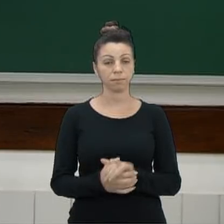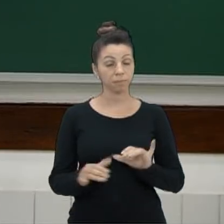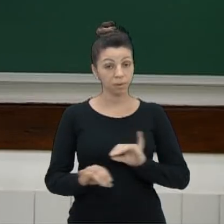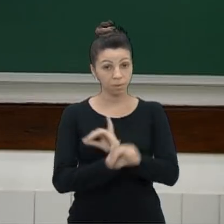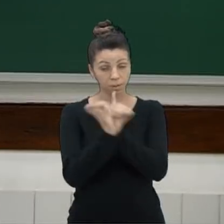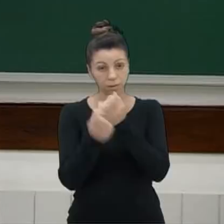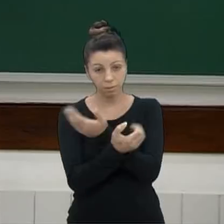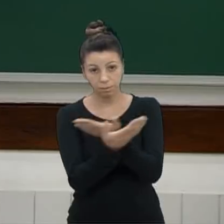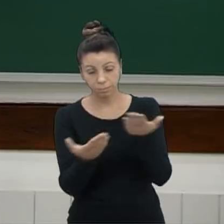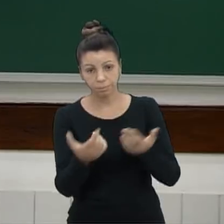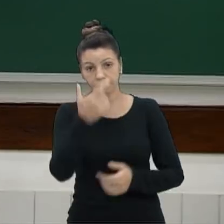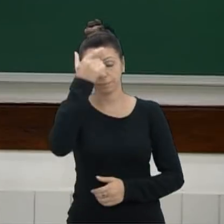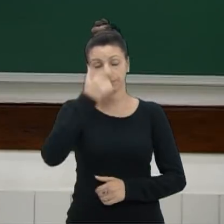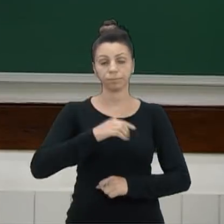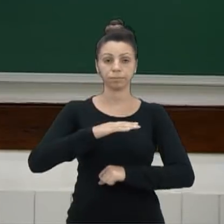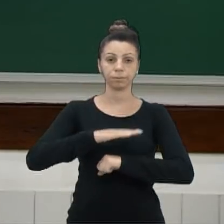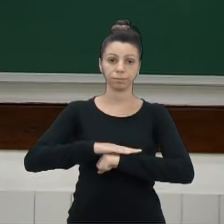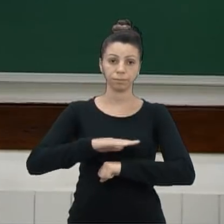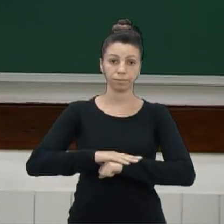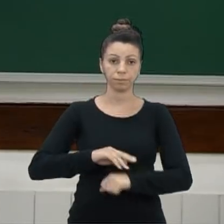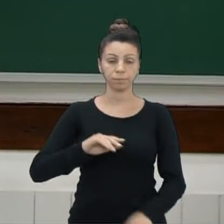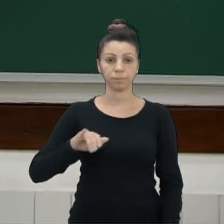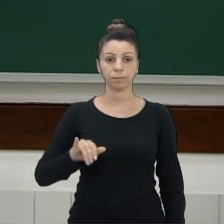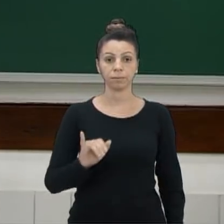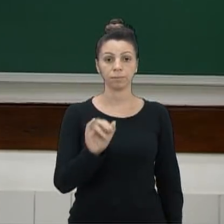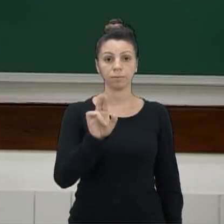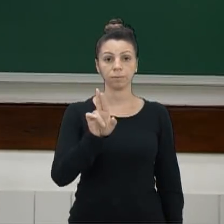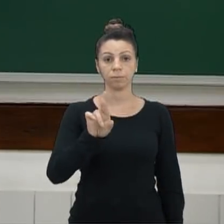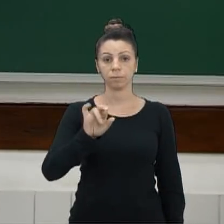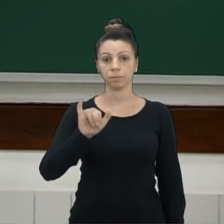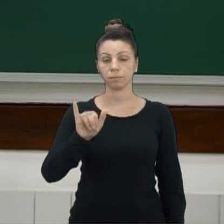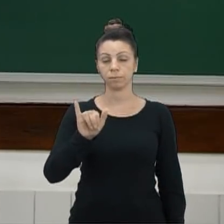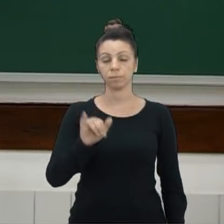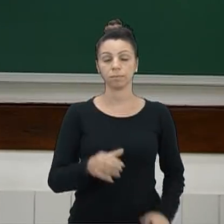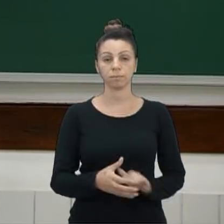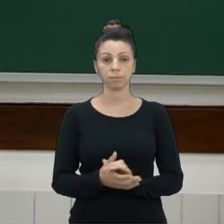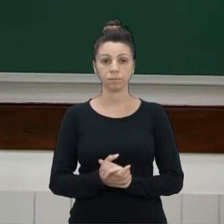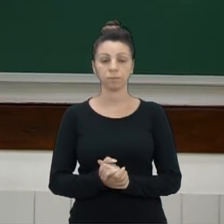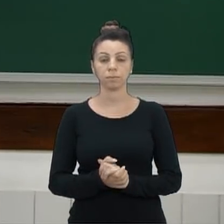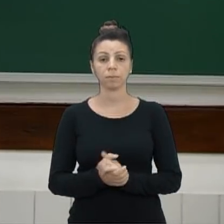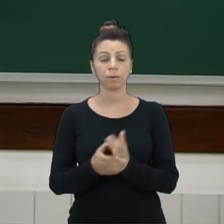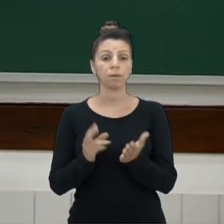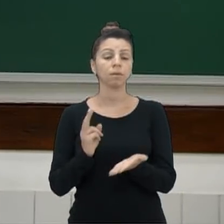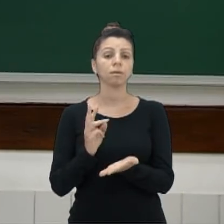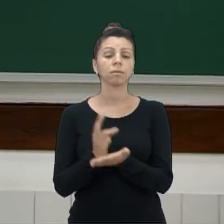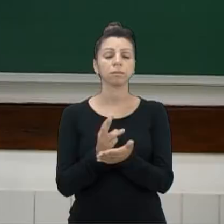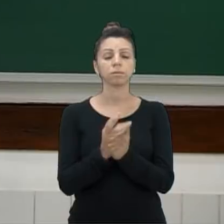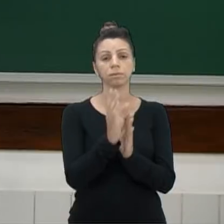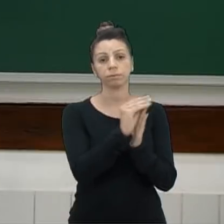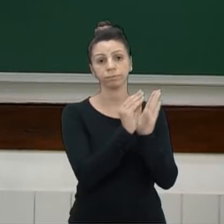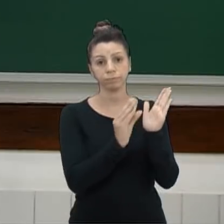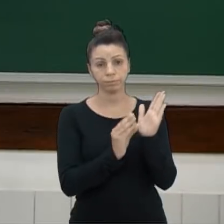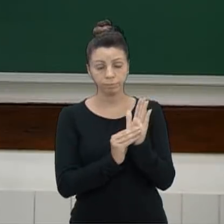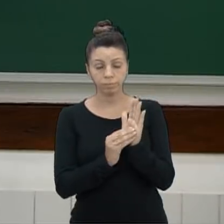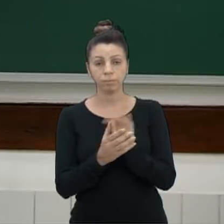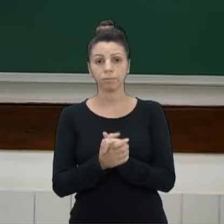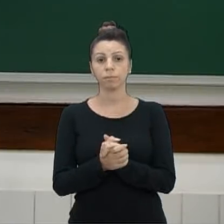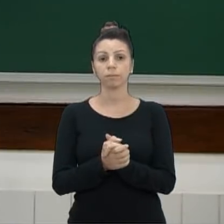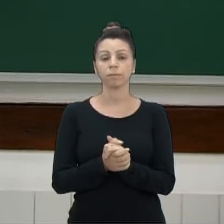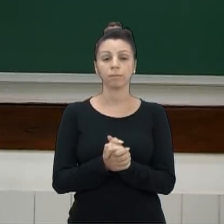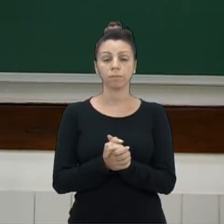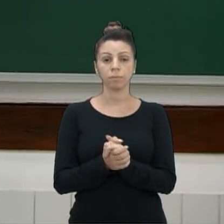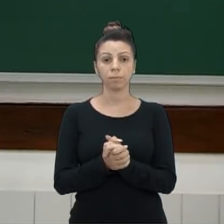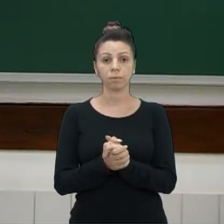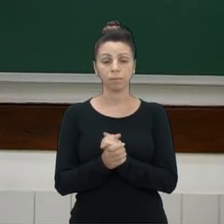Olá a todos, eu sou o professor Yuri. Então eu estou aqui para falar para vocês mais uma vez, continuar explorando esse assunto das unidades de